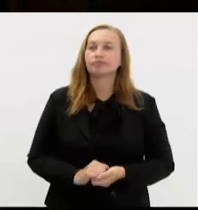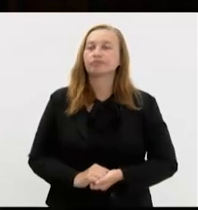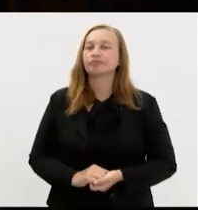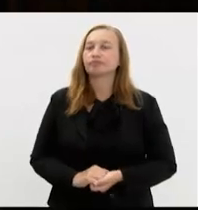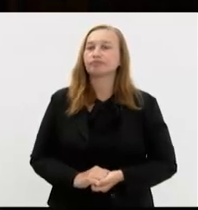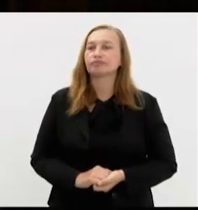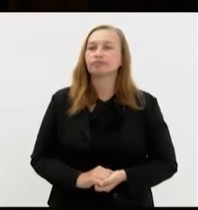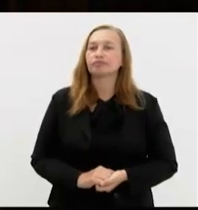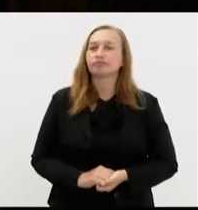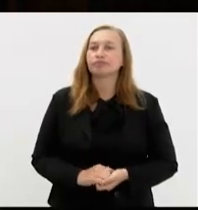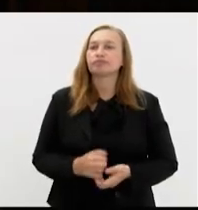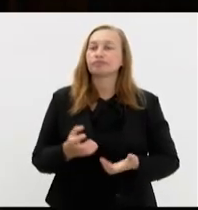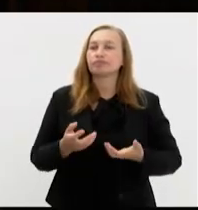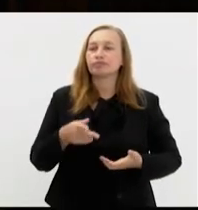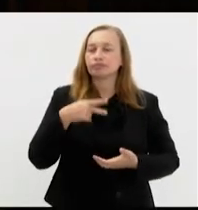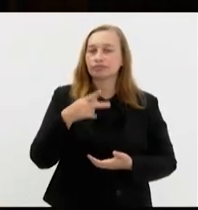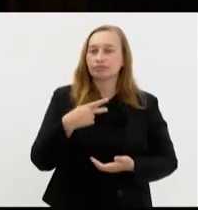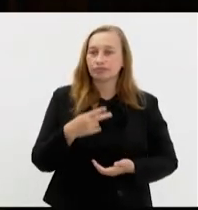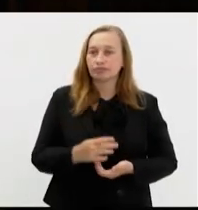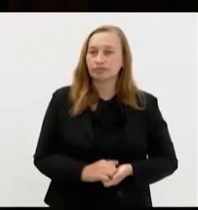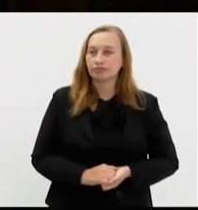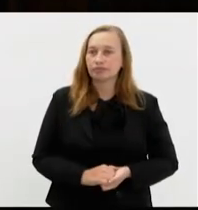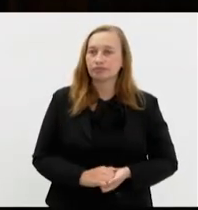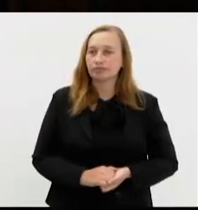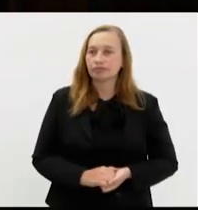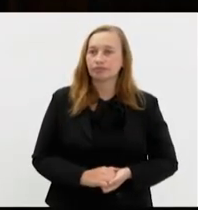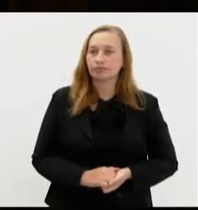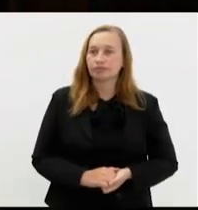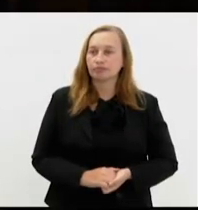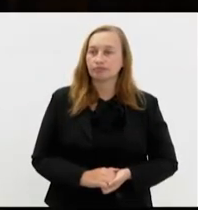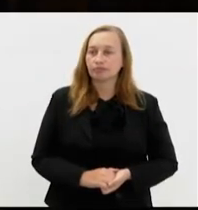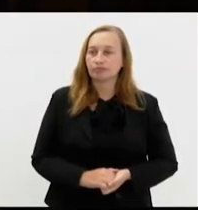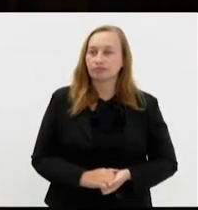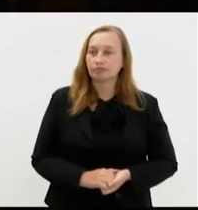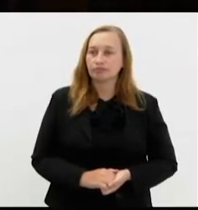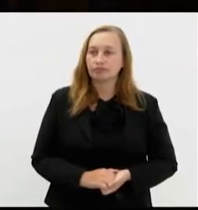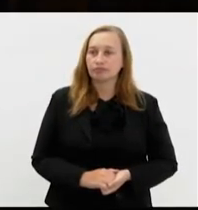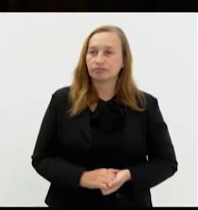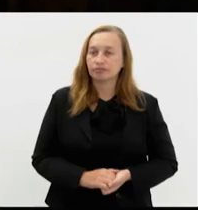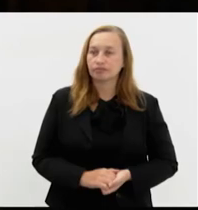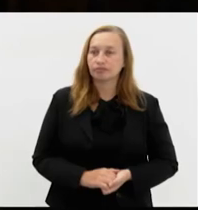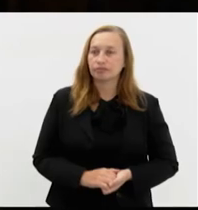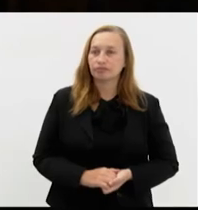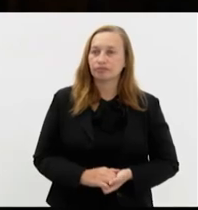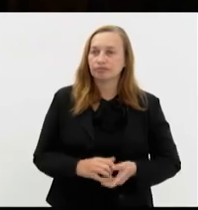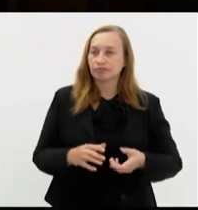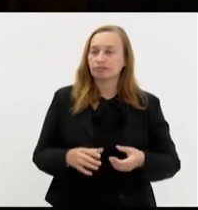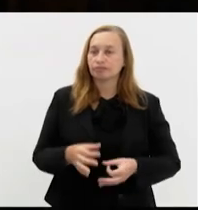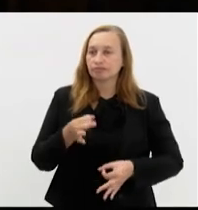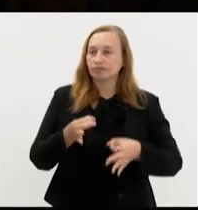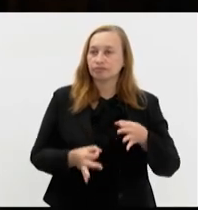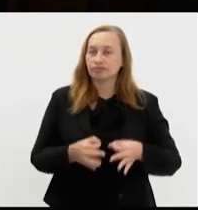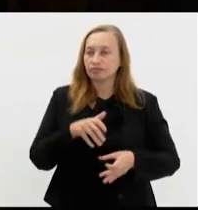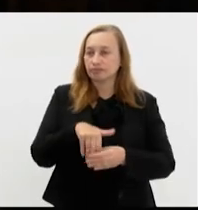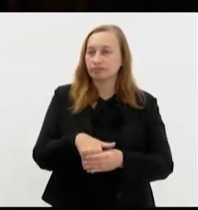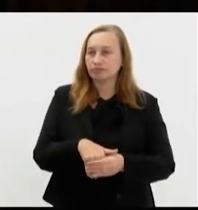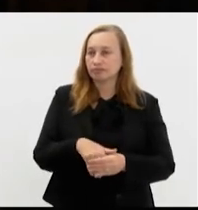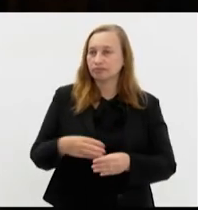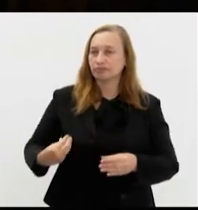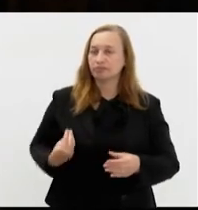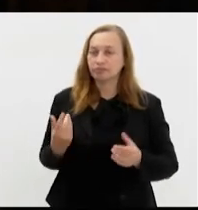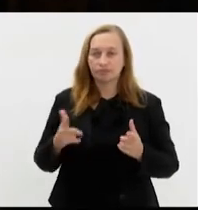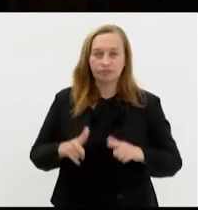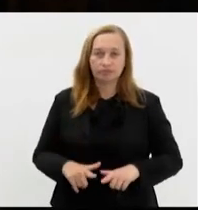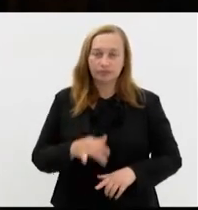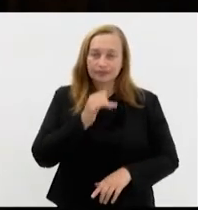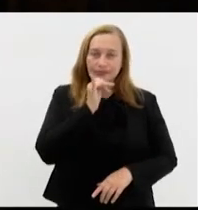e o que que eu quero dizer com isso é por meio da Justiça Eleitoral que nós estamos aqui hoje por exemplo